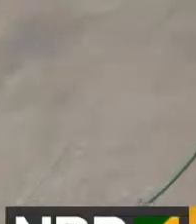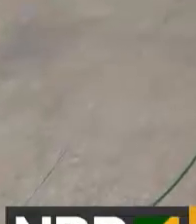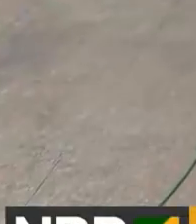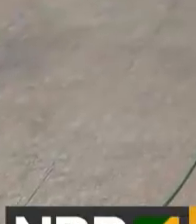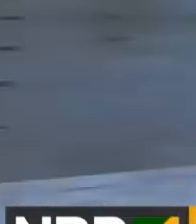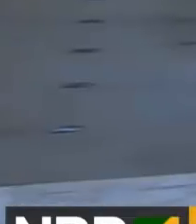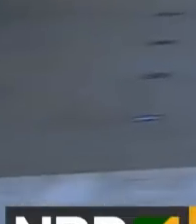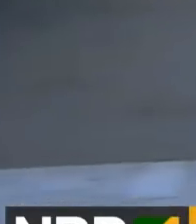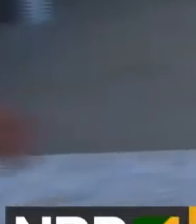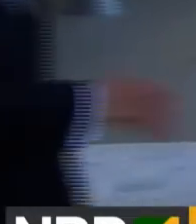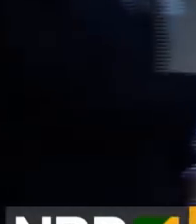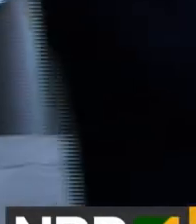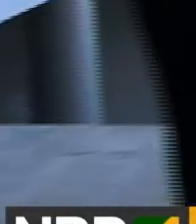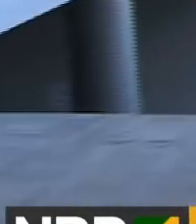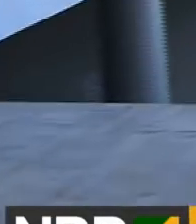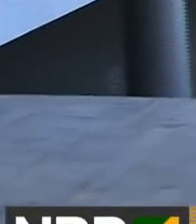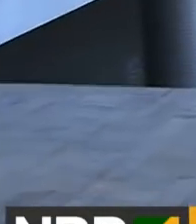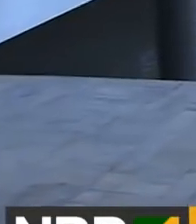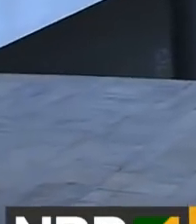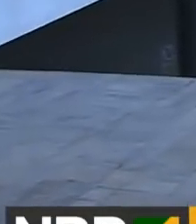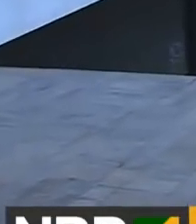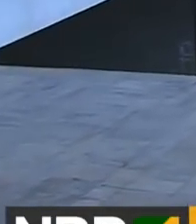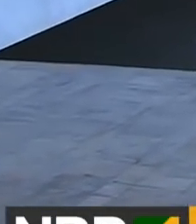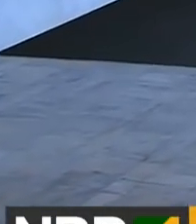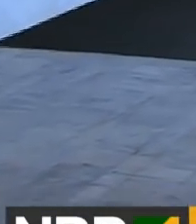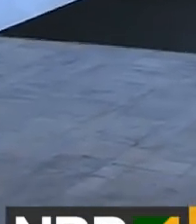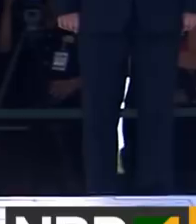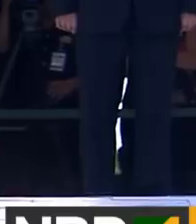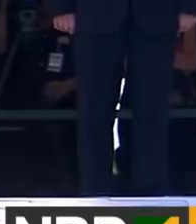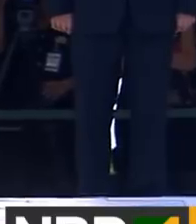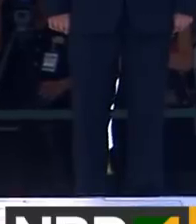onde foi recepcionado pelo presidente Michel Temer.